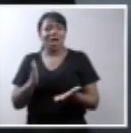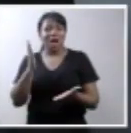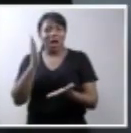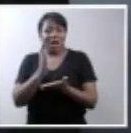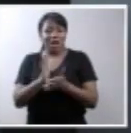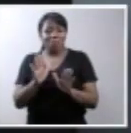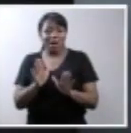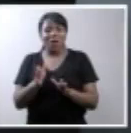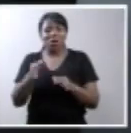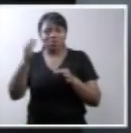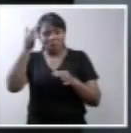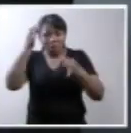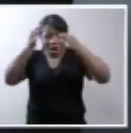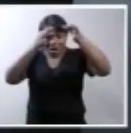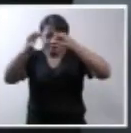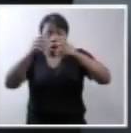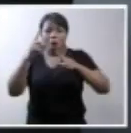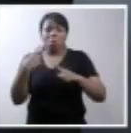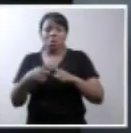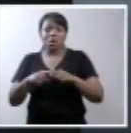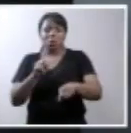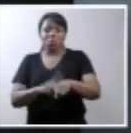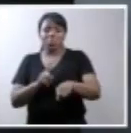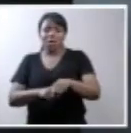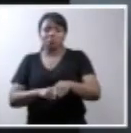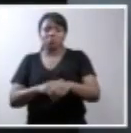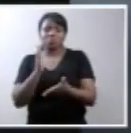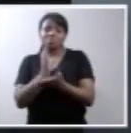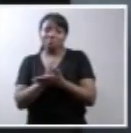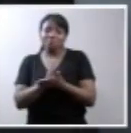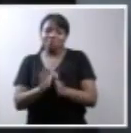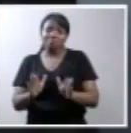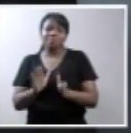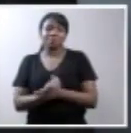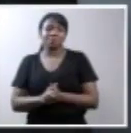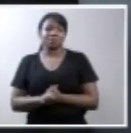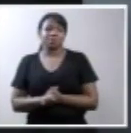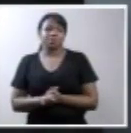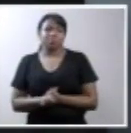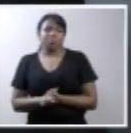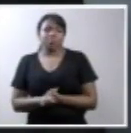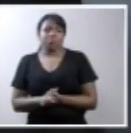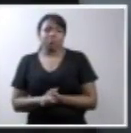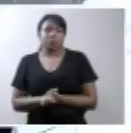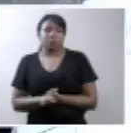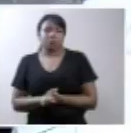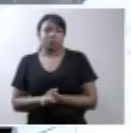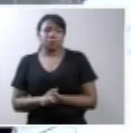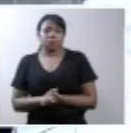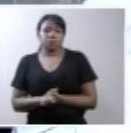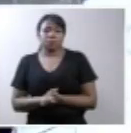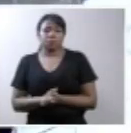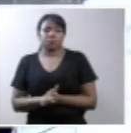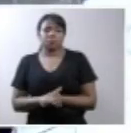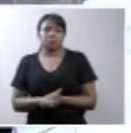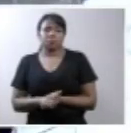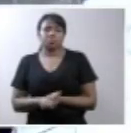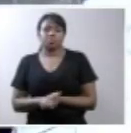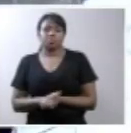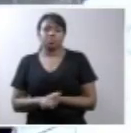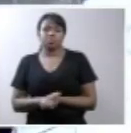concluindo concluindo o seu raciocínio porque o tempo está esgotado pois pois não então